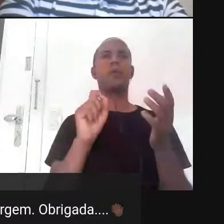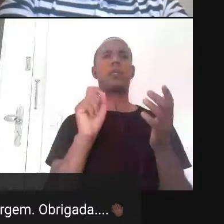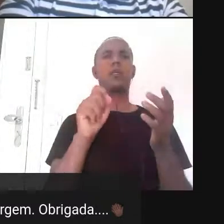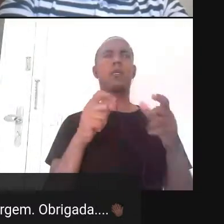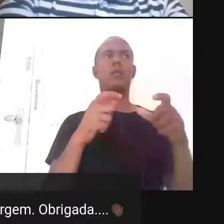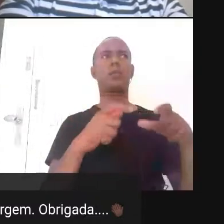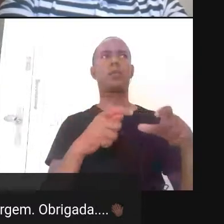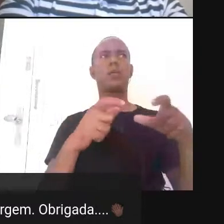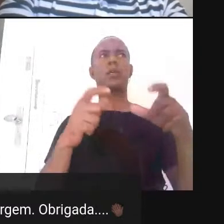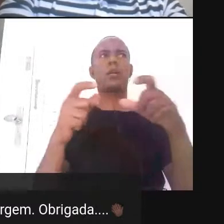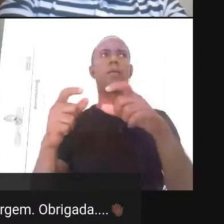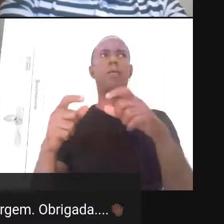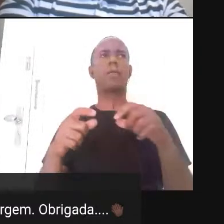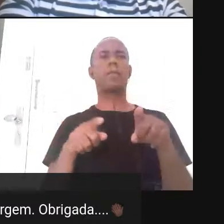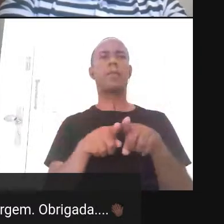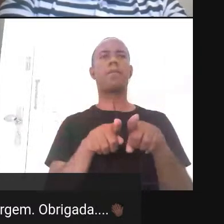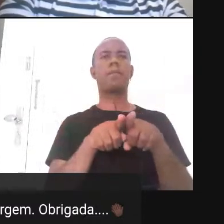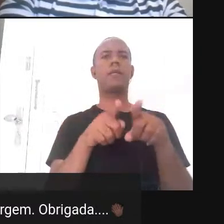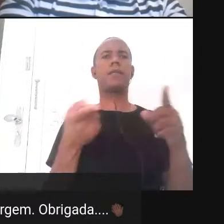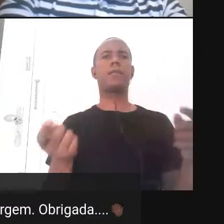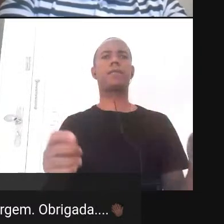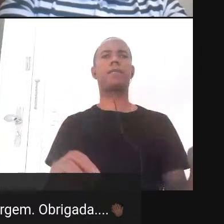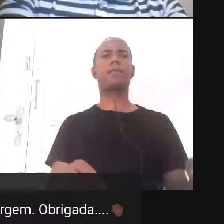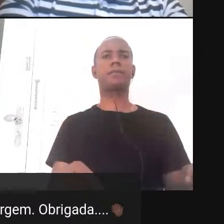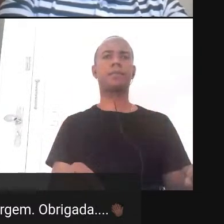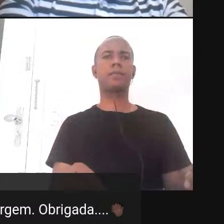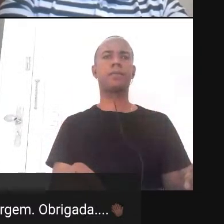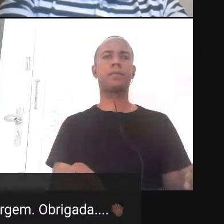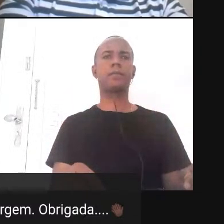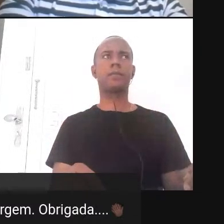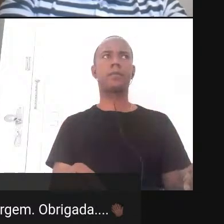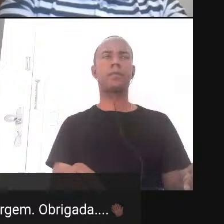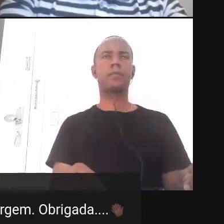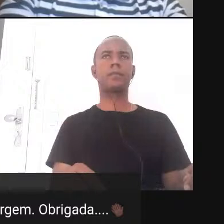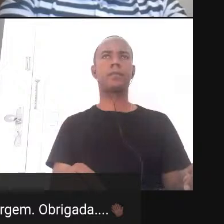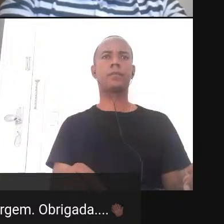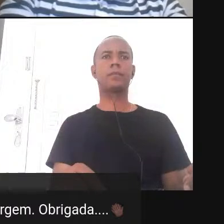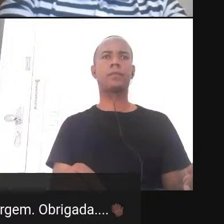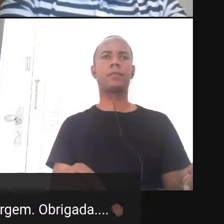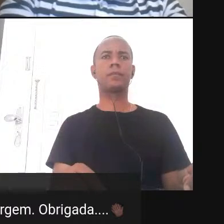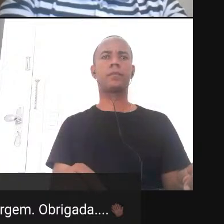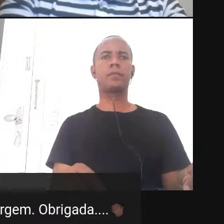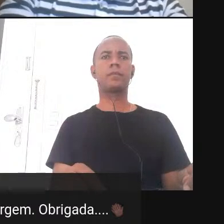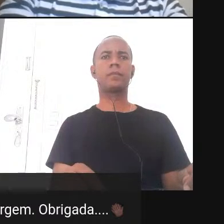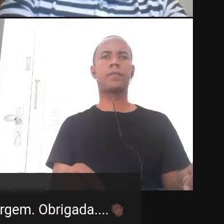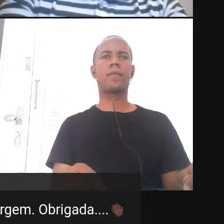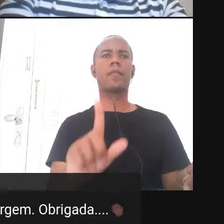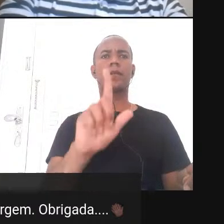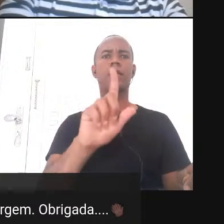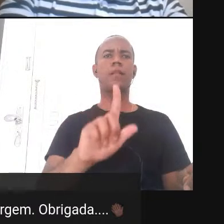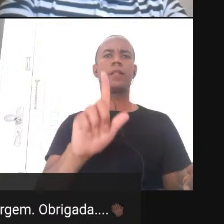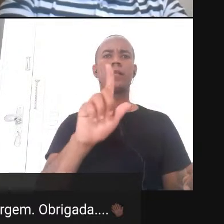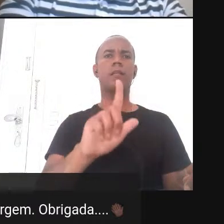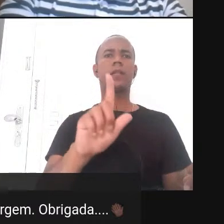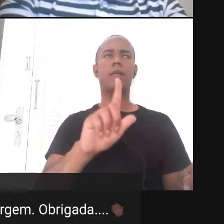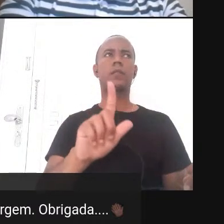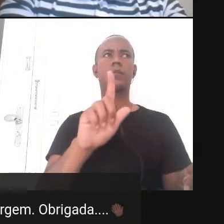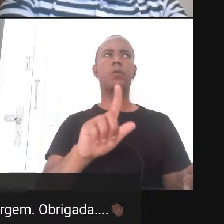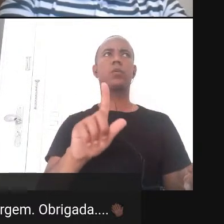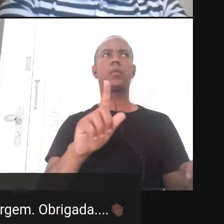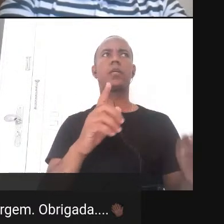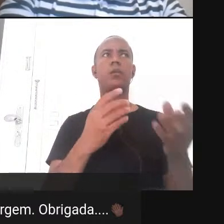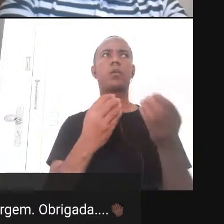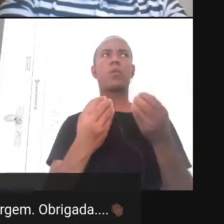nós avaliamos, quando nós estudamos a literatura ou avaliamos a literatura, olhámo-la sobre vários prismas